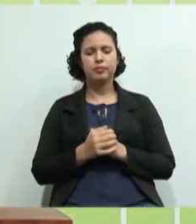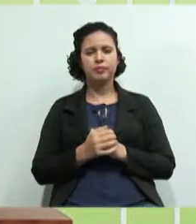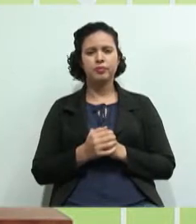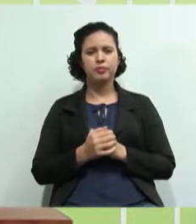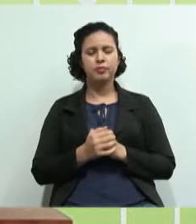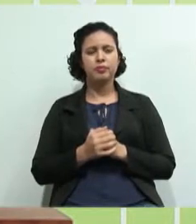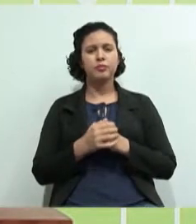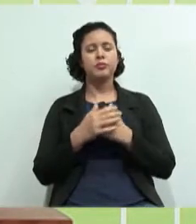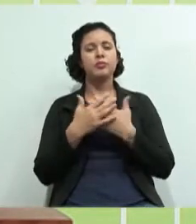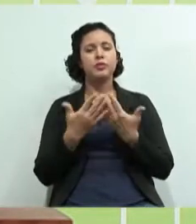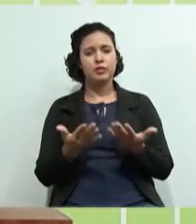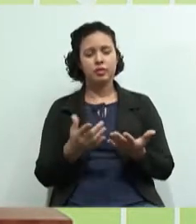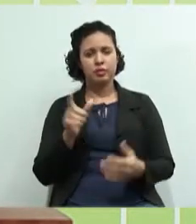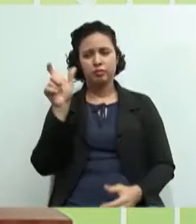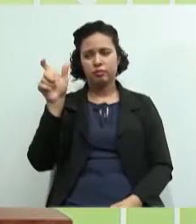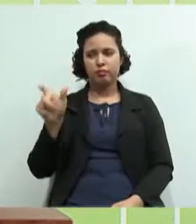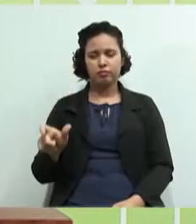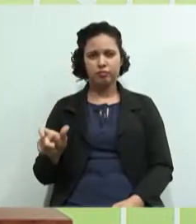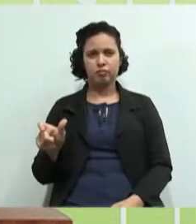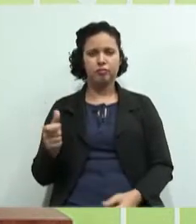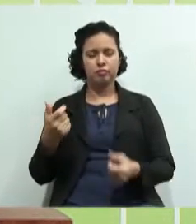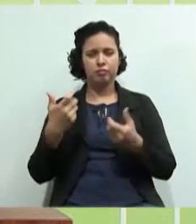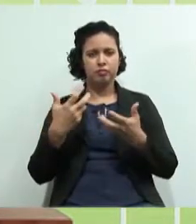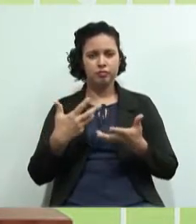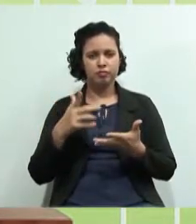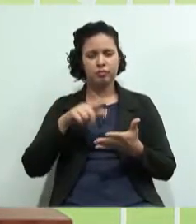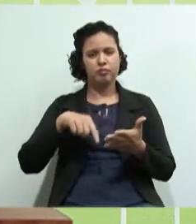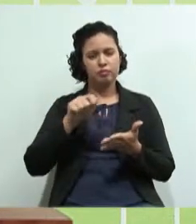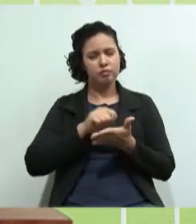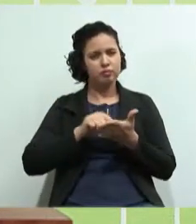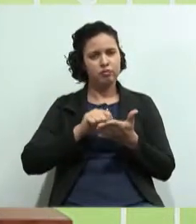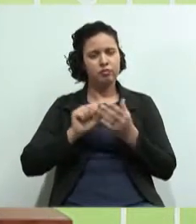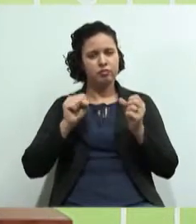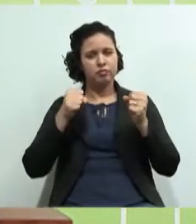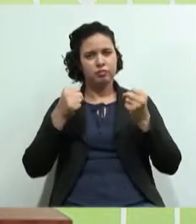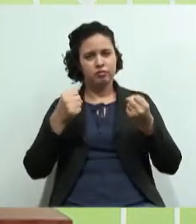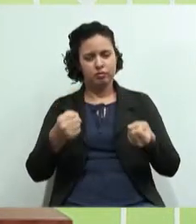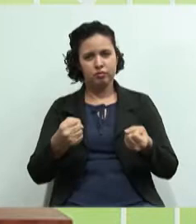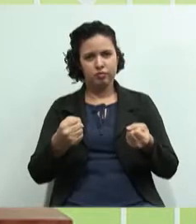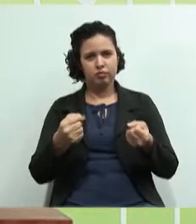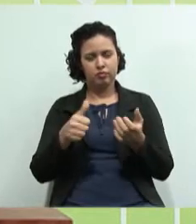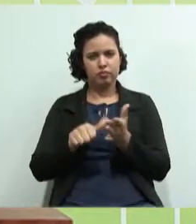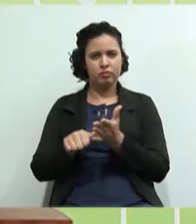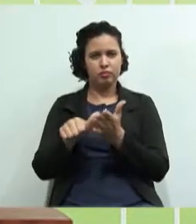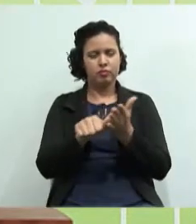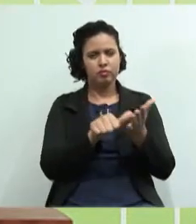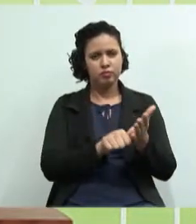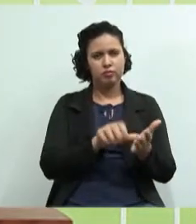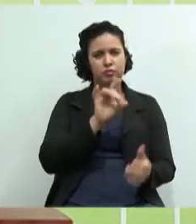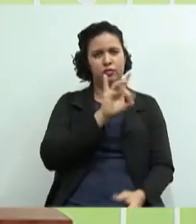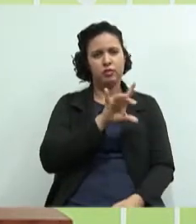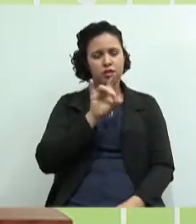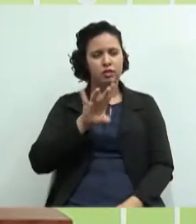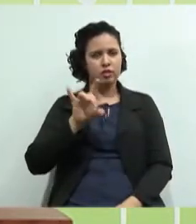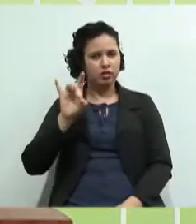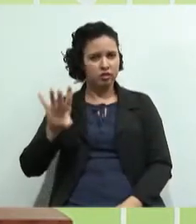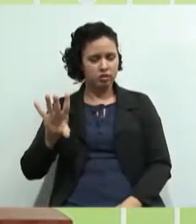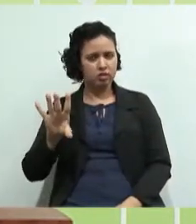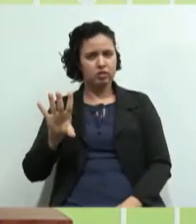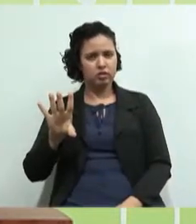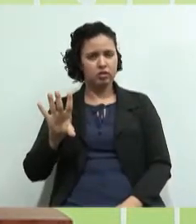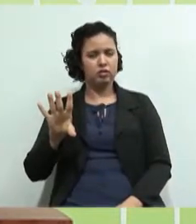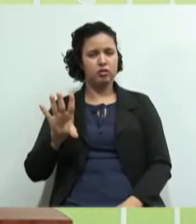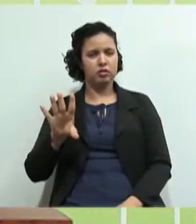o autor coloca muito bem que a organização é um sistema planejado de esforço cooperativo, no qual cada participante, não é, tem